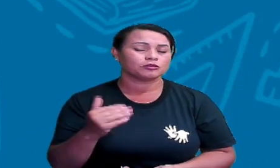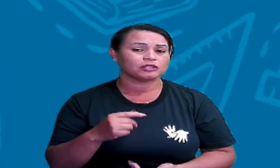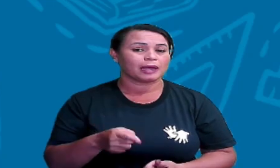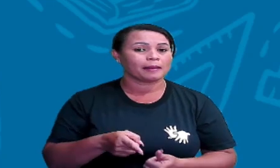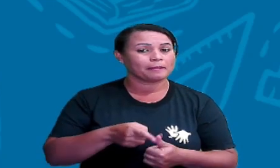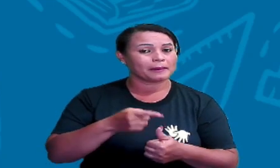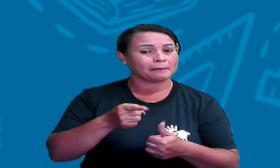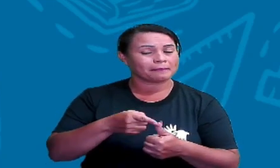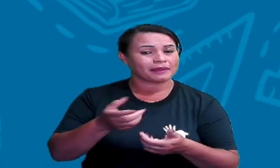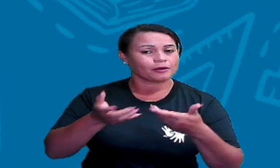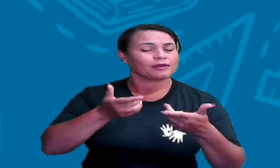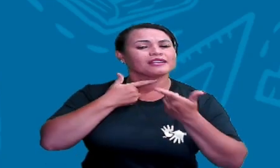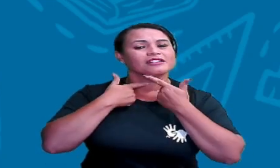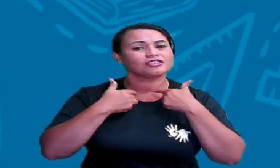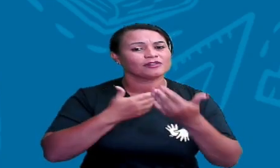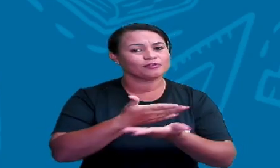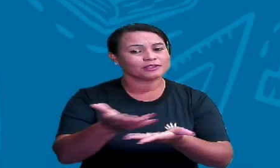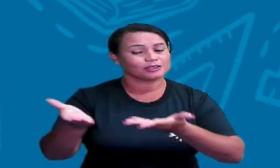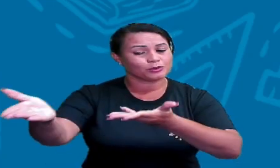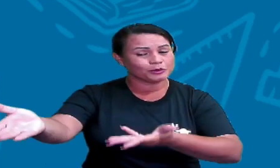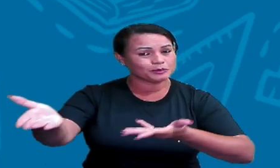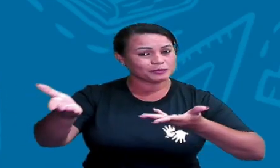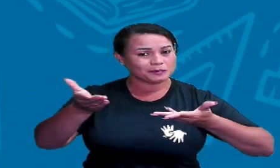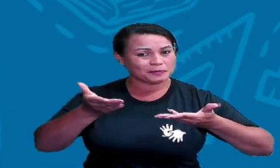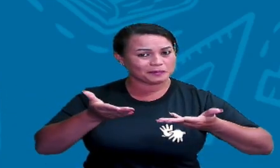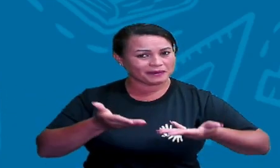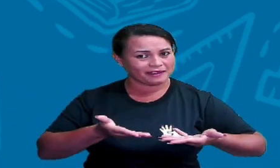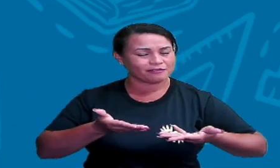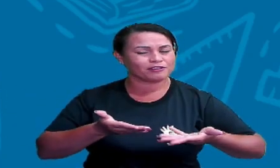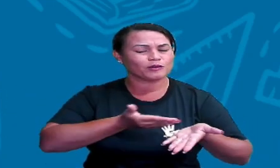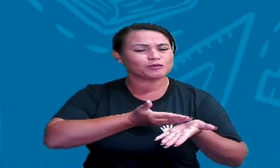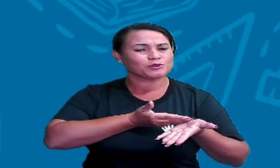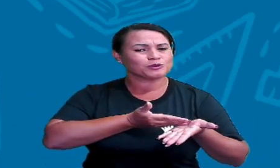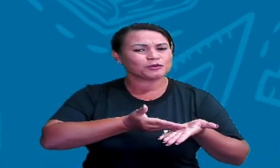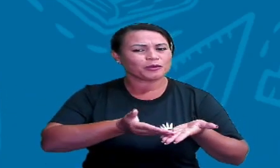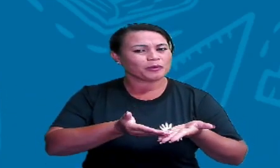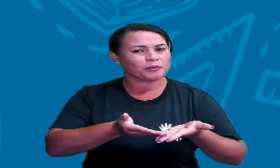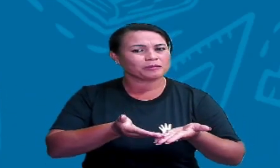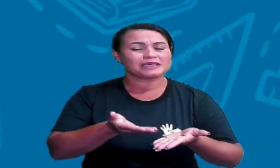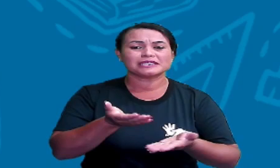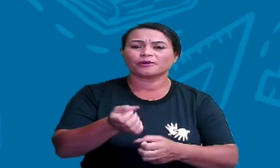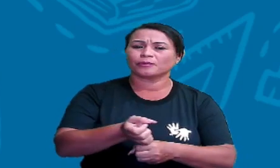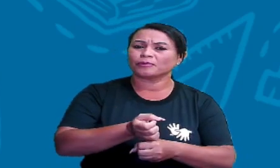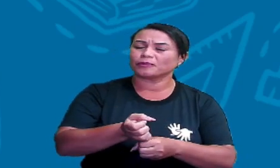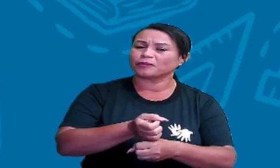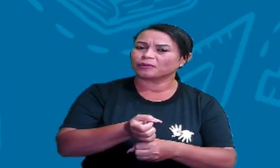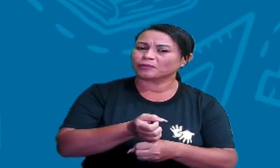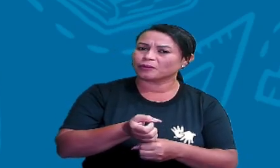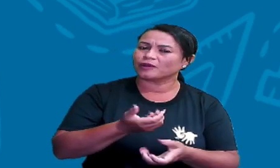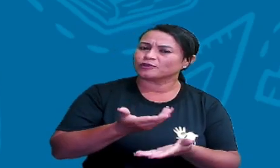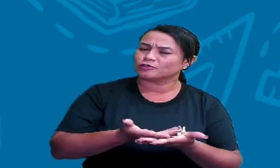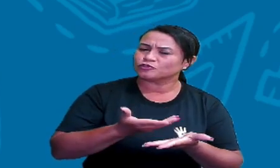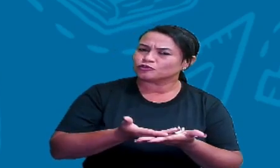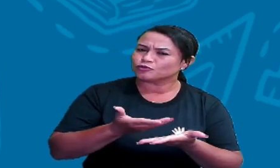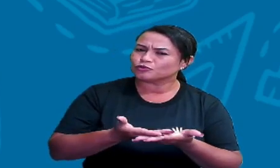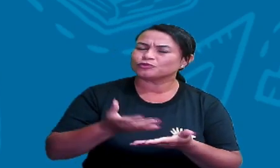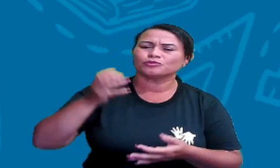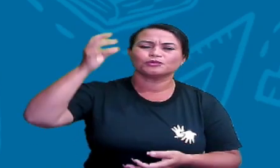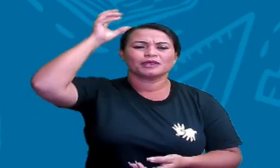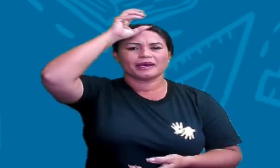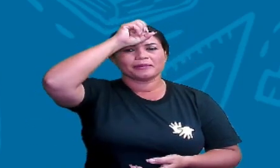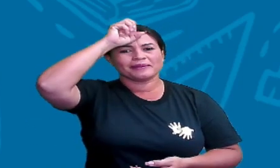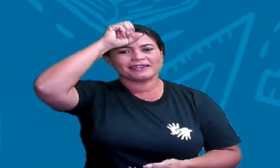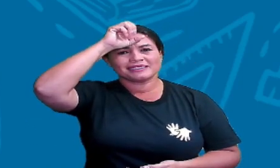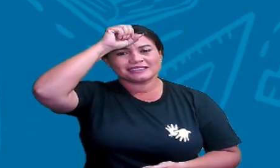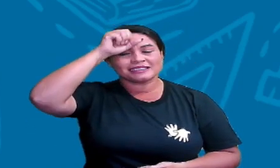queria desejar a vocês que sejam bem-vindos, tá? Nós vamos iniciar aí o nosso ano letivo, vamos ter esse ano de